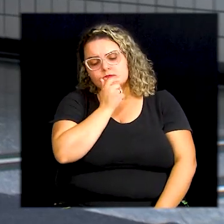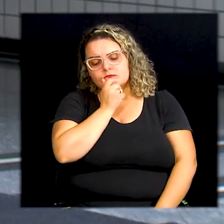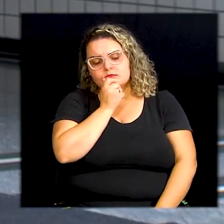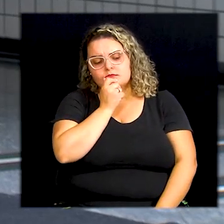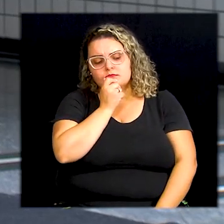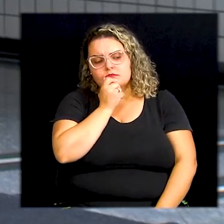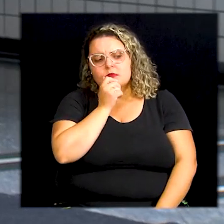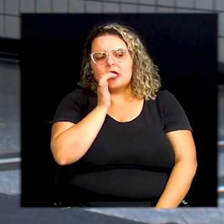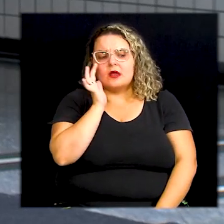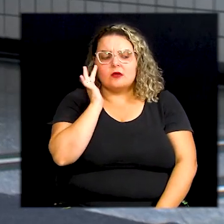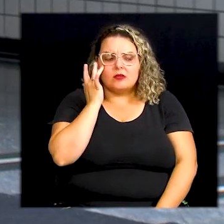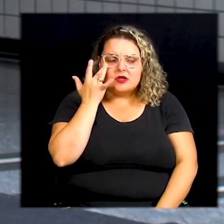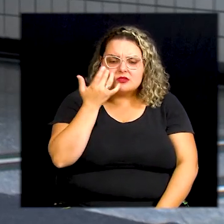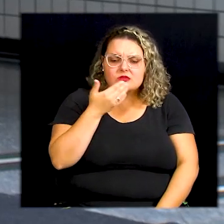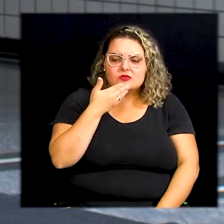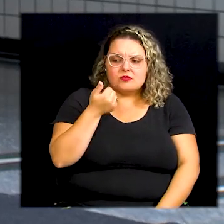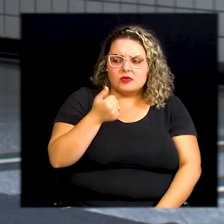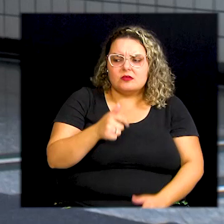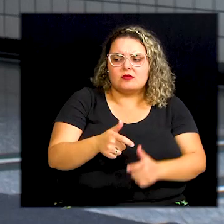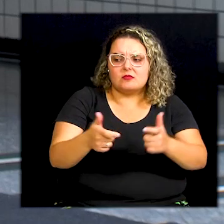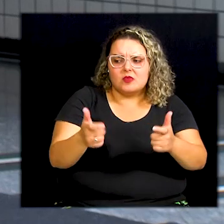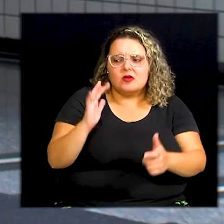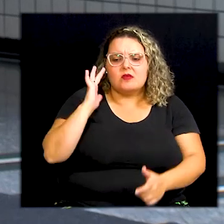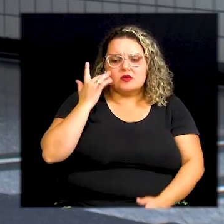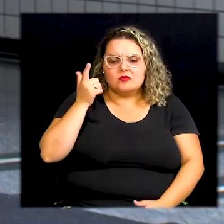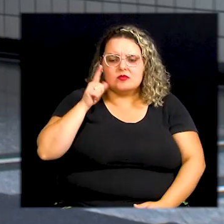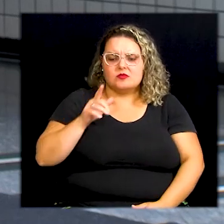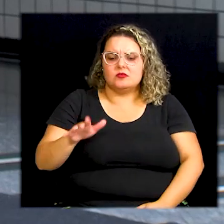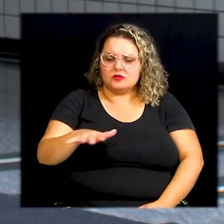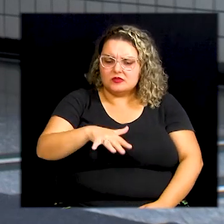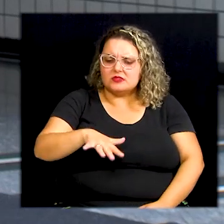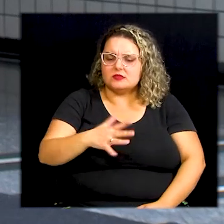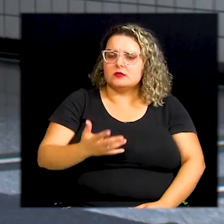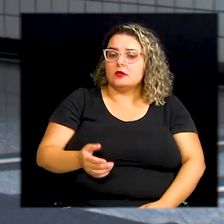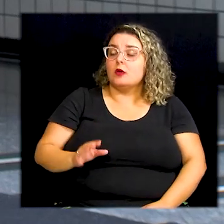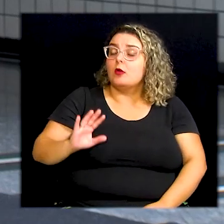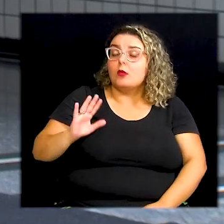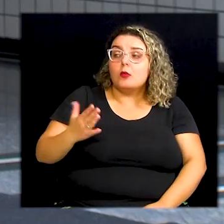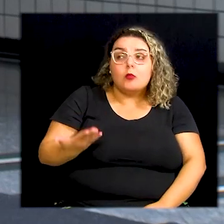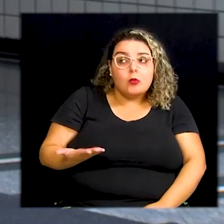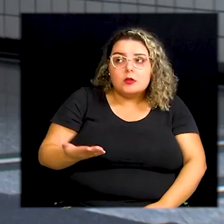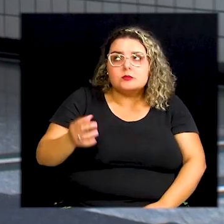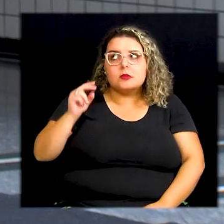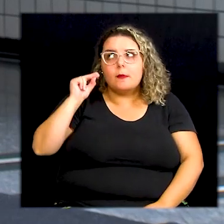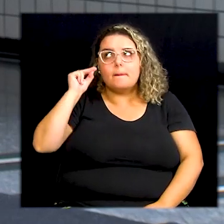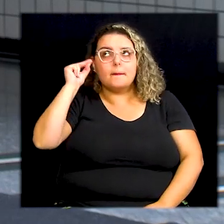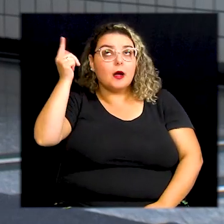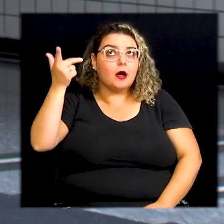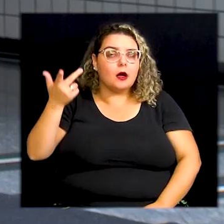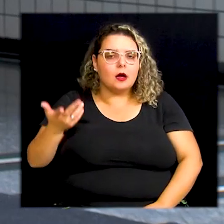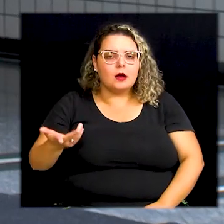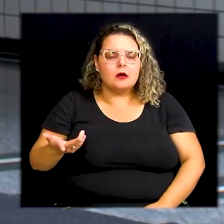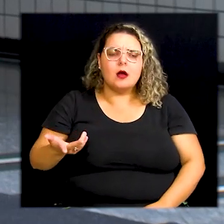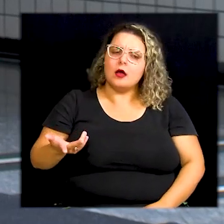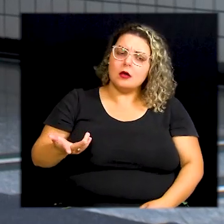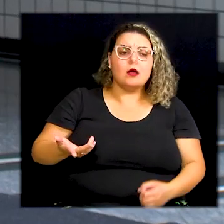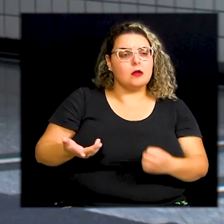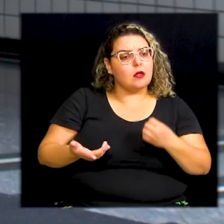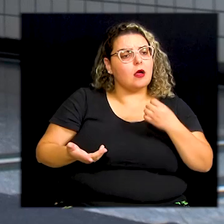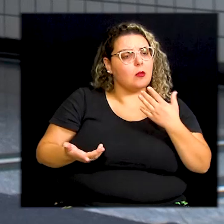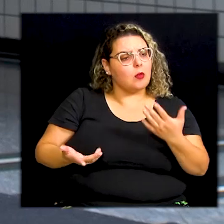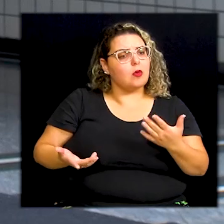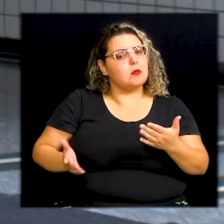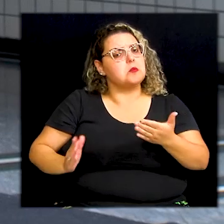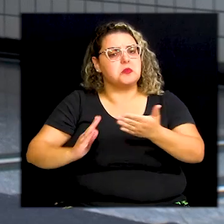sou melhor do que a maioria aqui, eu acho que eu vou conseguir seguir essa carreira. Quando que deu esse start, você falou assim, peraí, tá dando certo, eu já